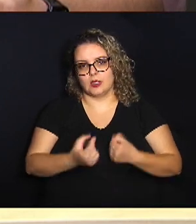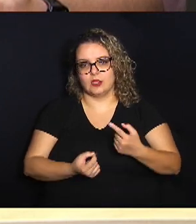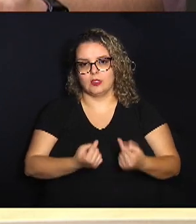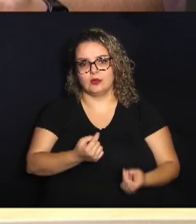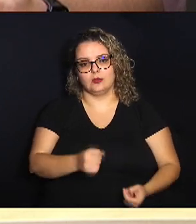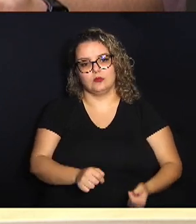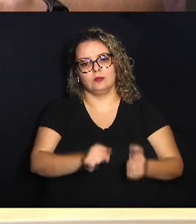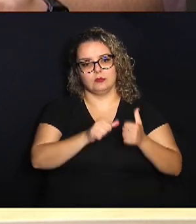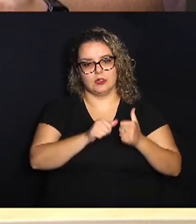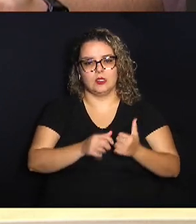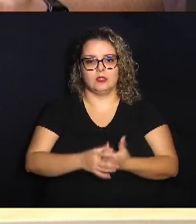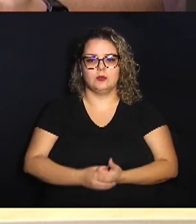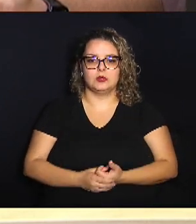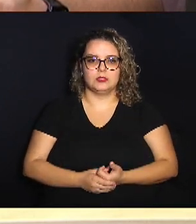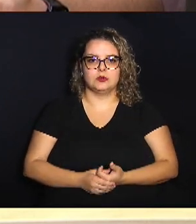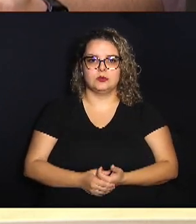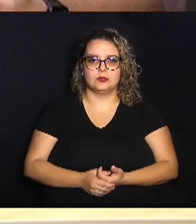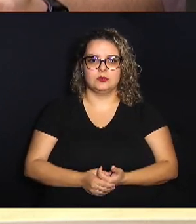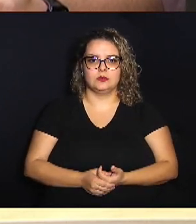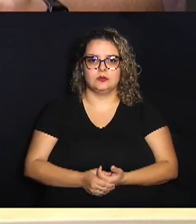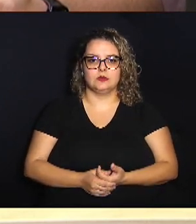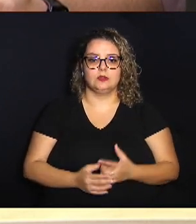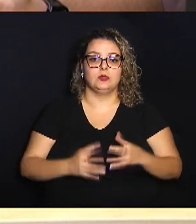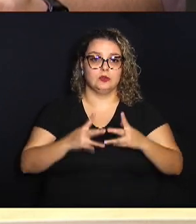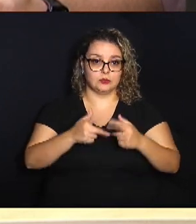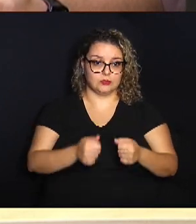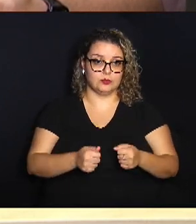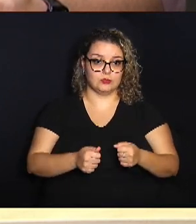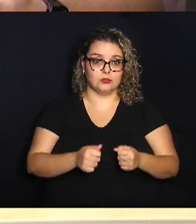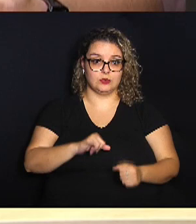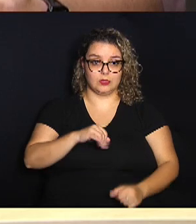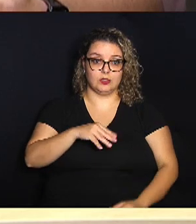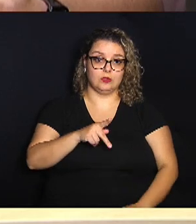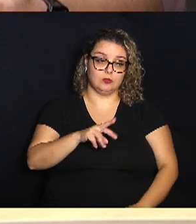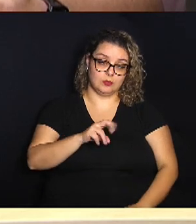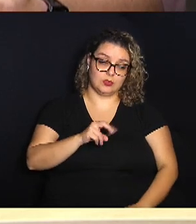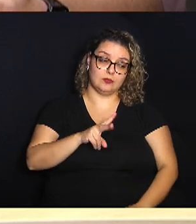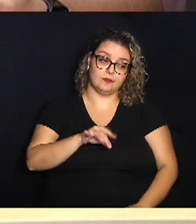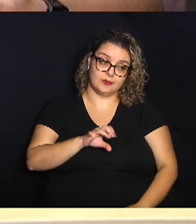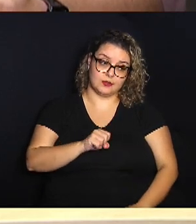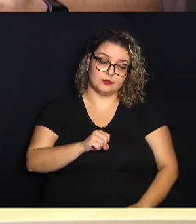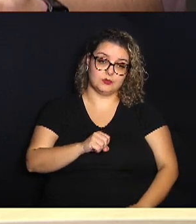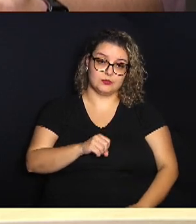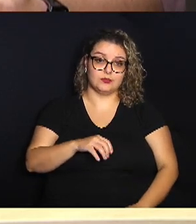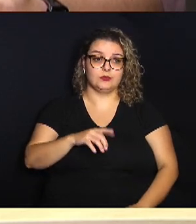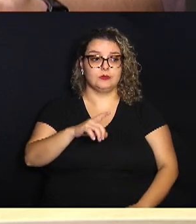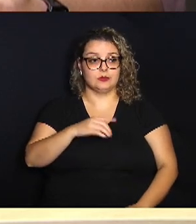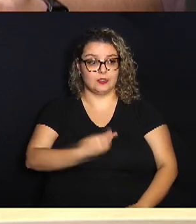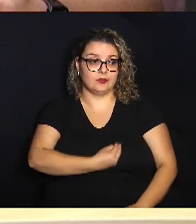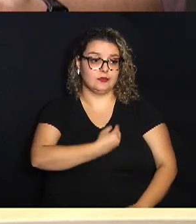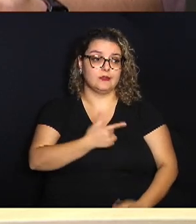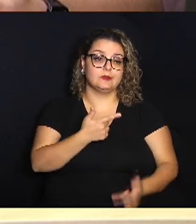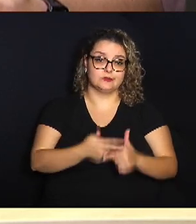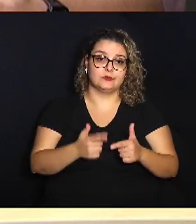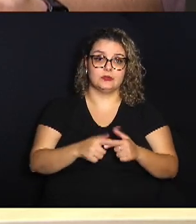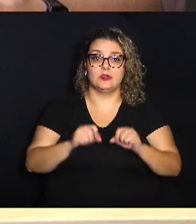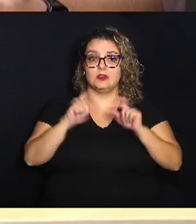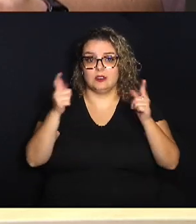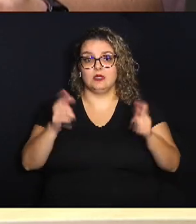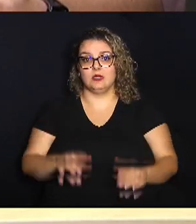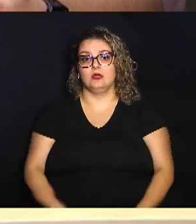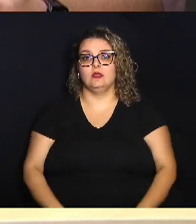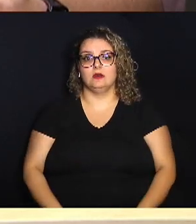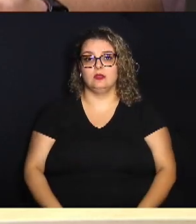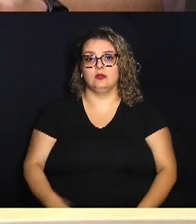benefícios, né? Então, tudo que você fizer improviso na vida dá problema. Acorda de manhã e fala no dia das mães, vamos